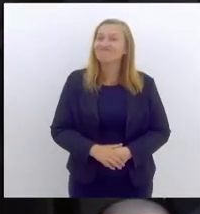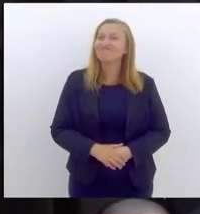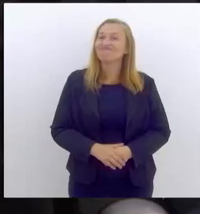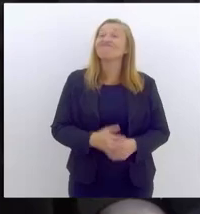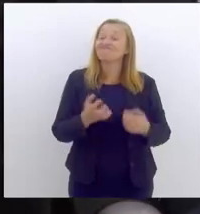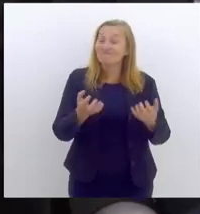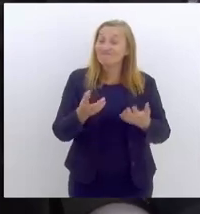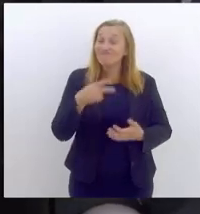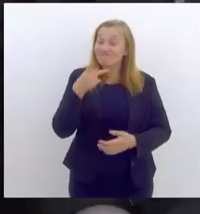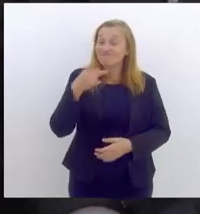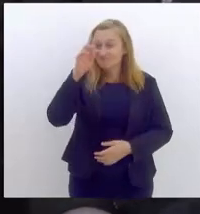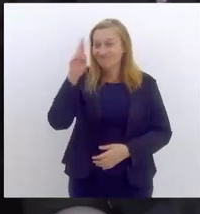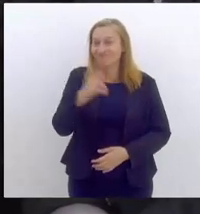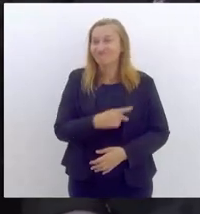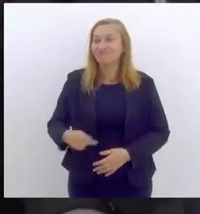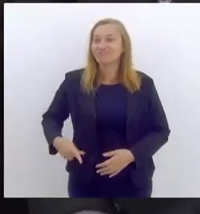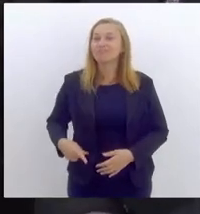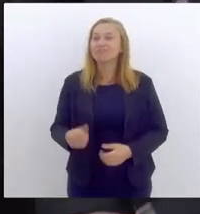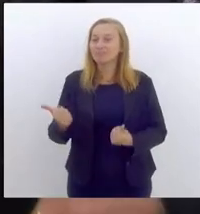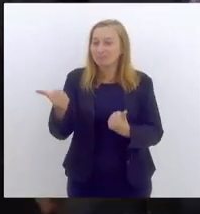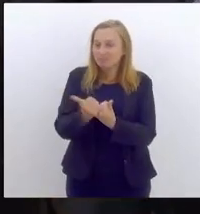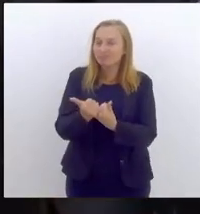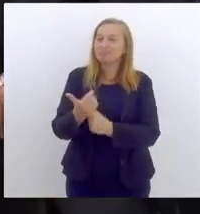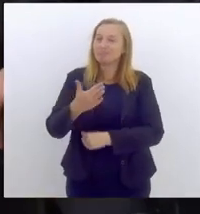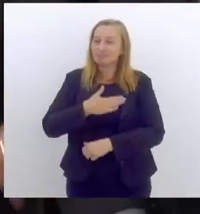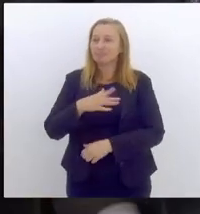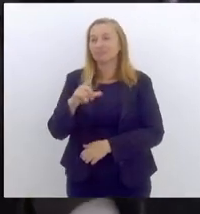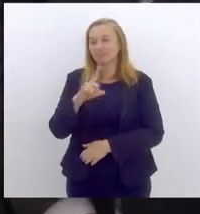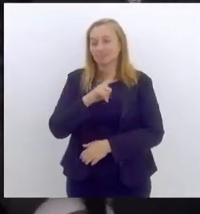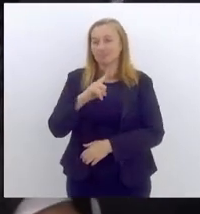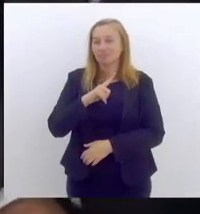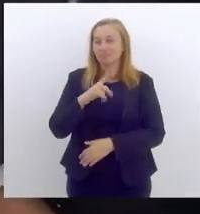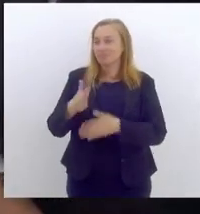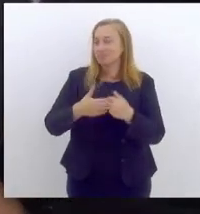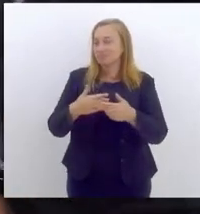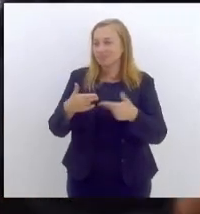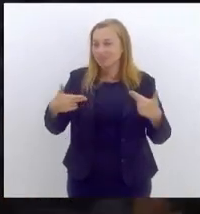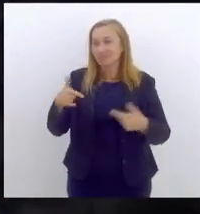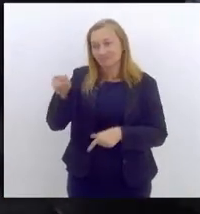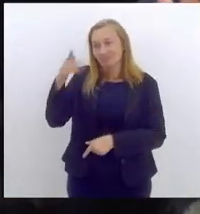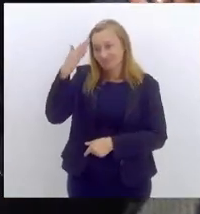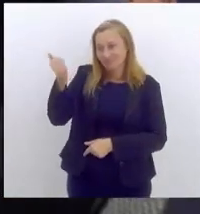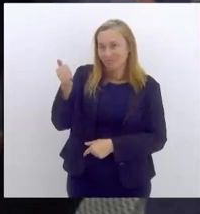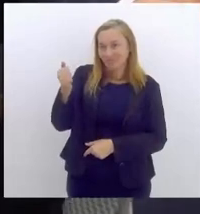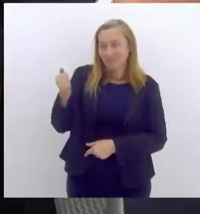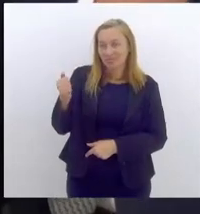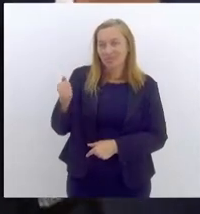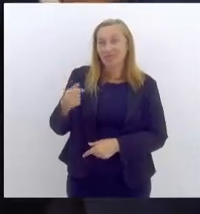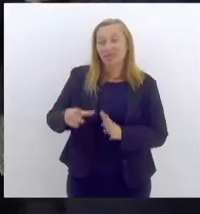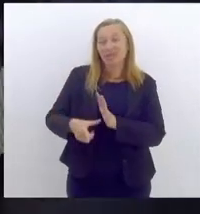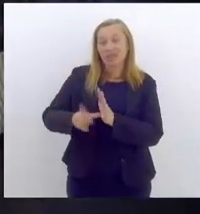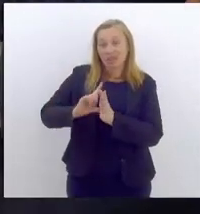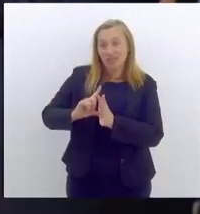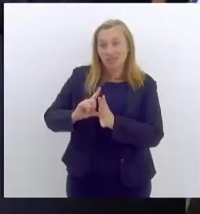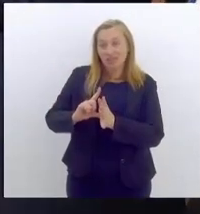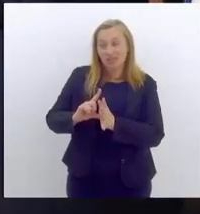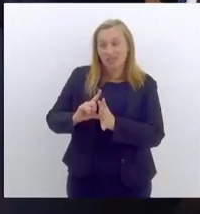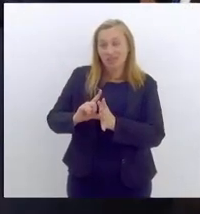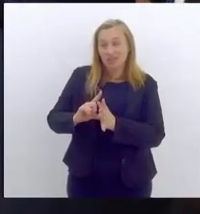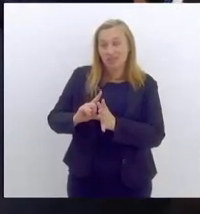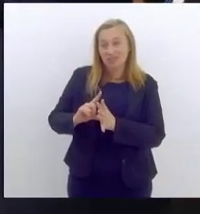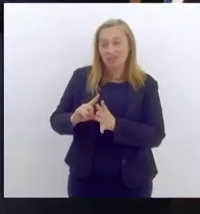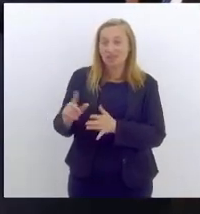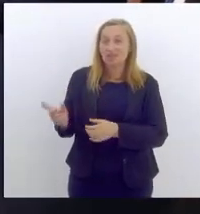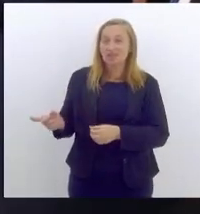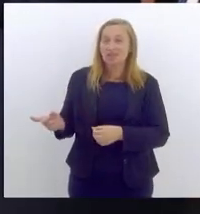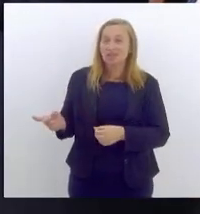dizer, presidente, você pode contar comigo para o que der e vier, você sabe disso. Eu, antes de me reeleger, eu já tinha